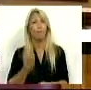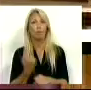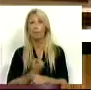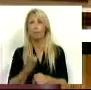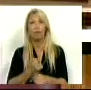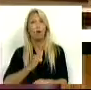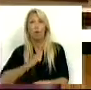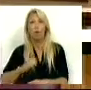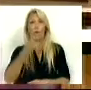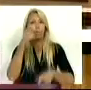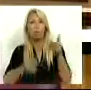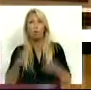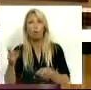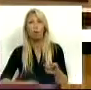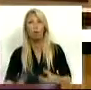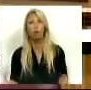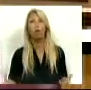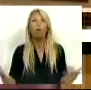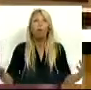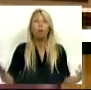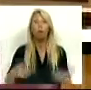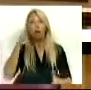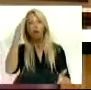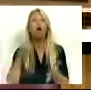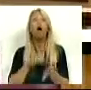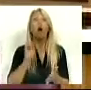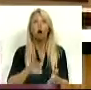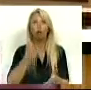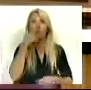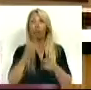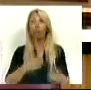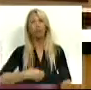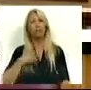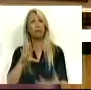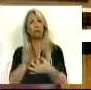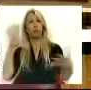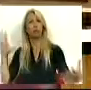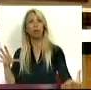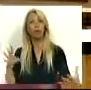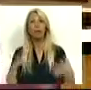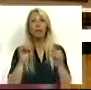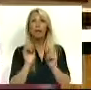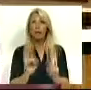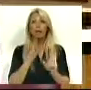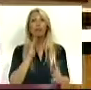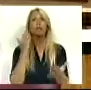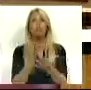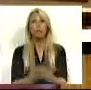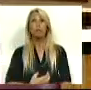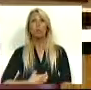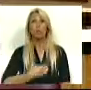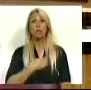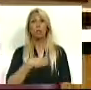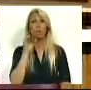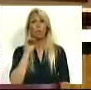as populações e, consequentemente, na qual as populações não se têm revisto. Este facto tem contribuído muito para o sentimento